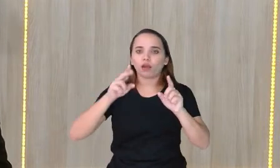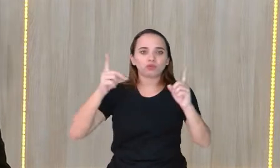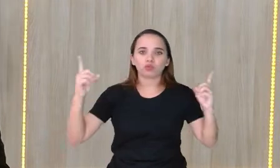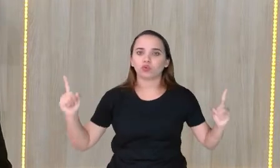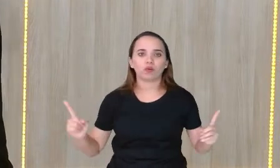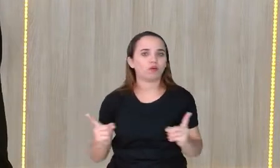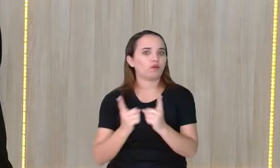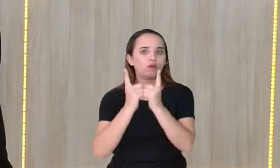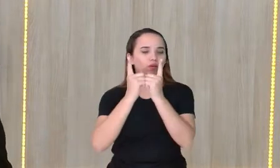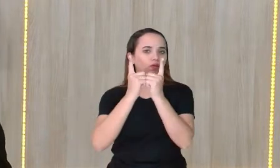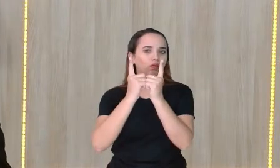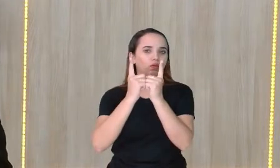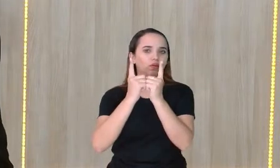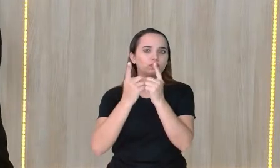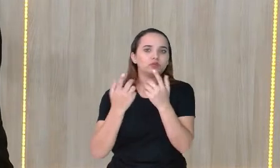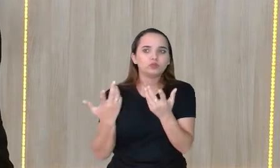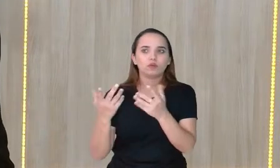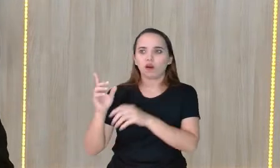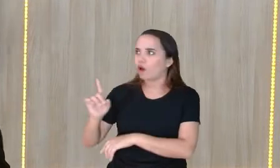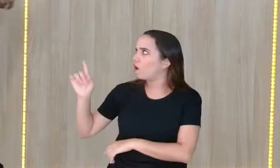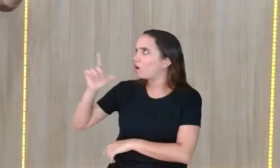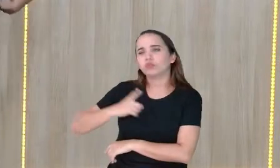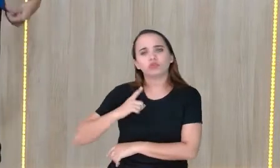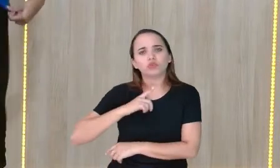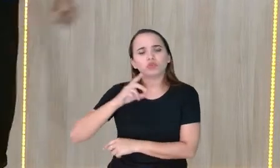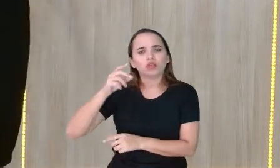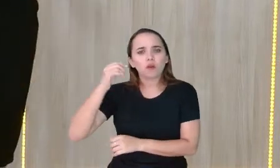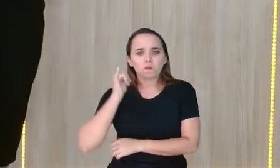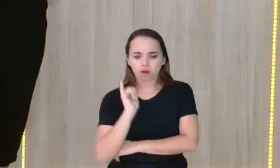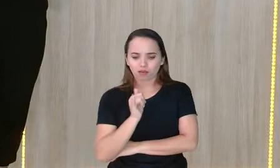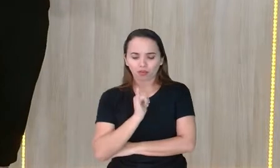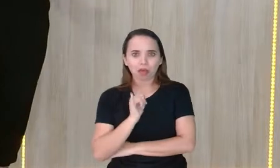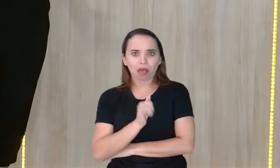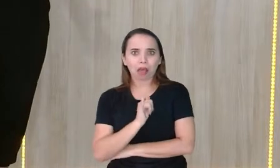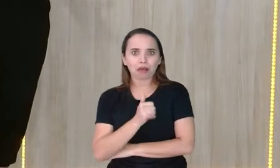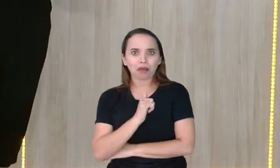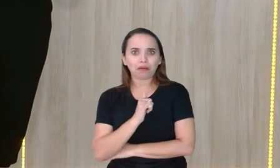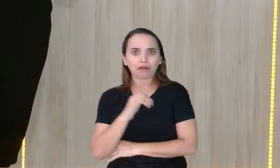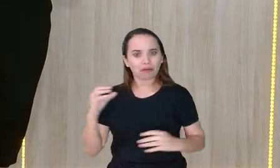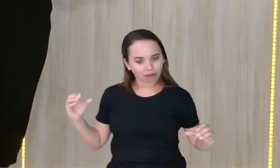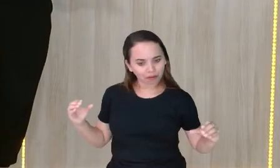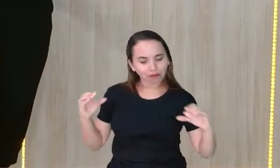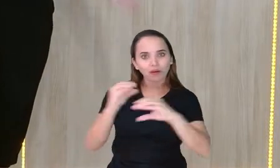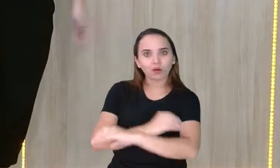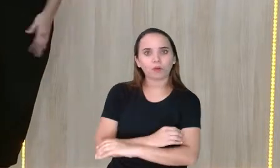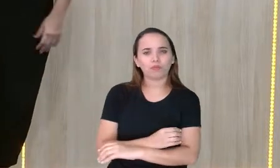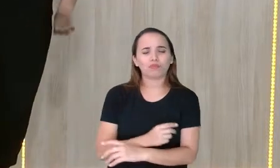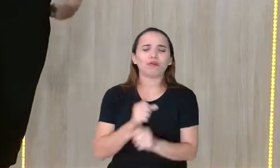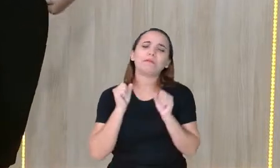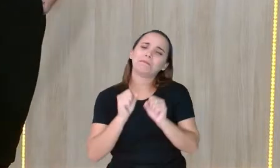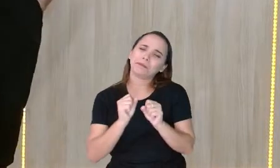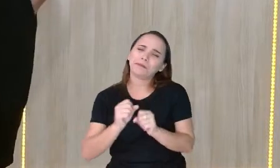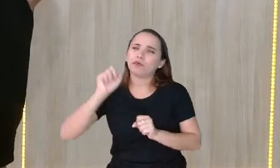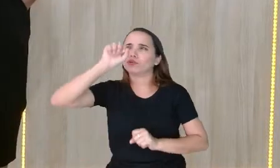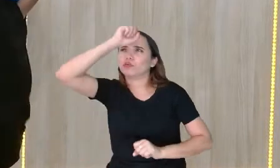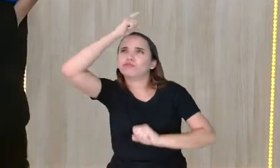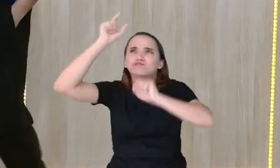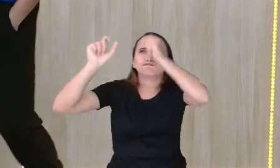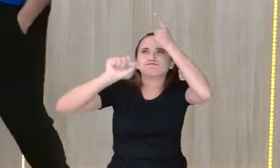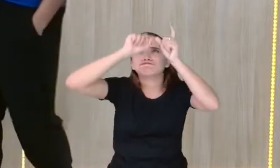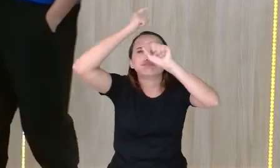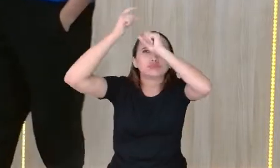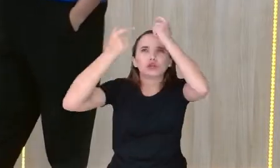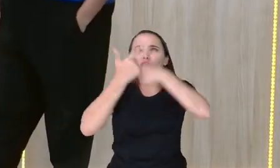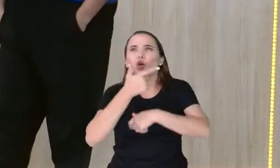gente consegue inferir, supor, inclusive criar, né, os motivos, fanficar em cima da